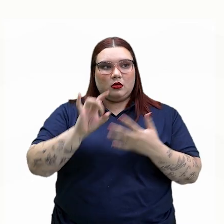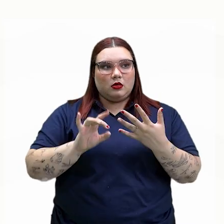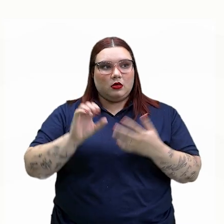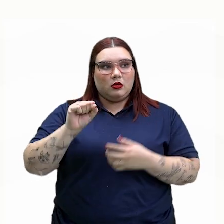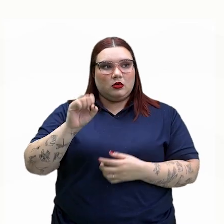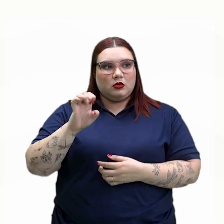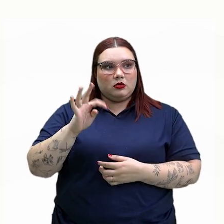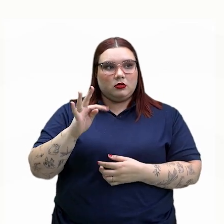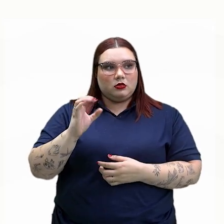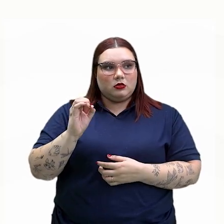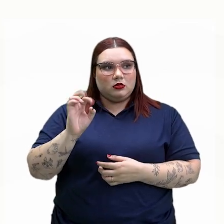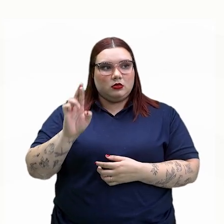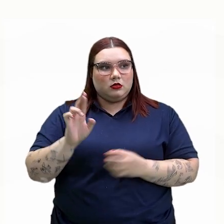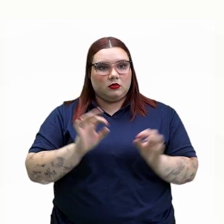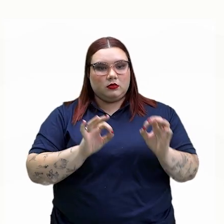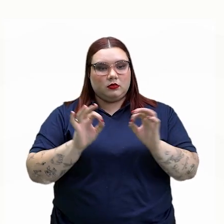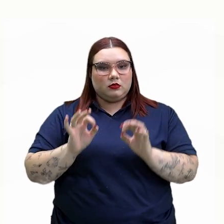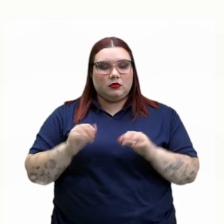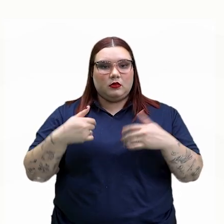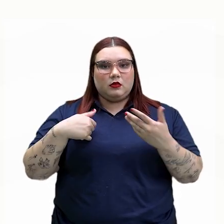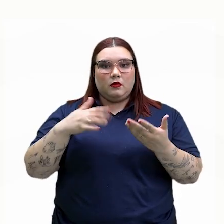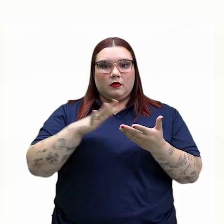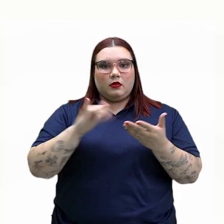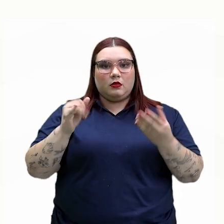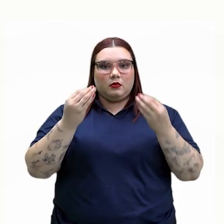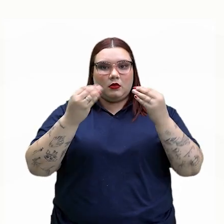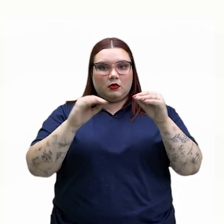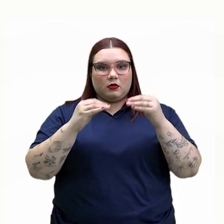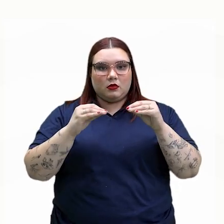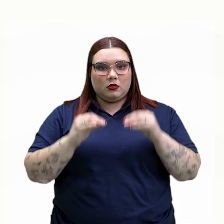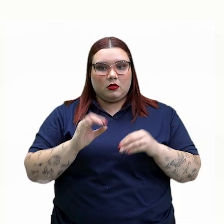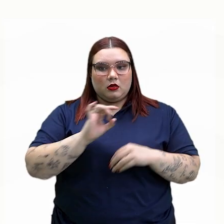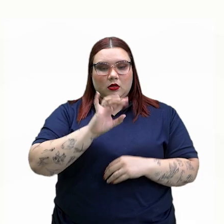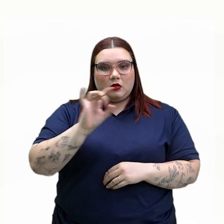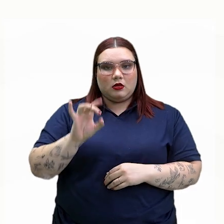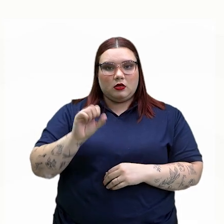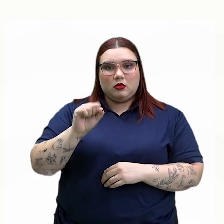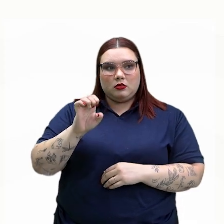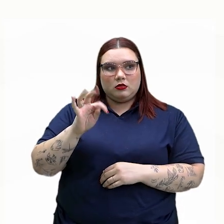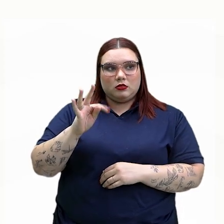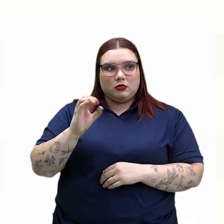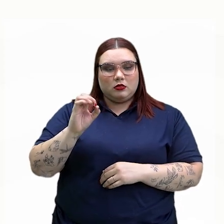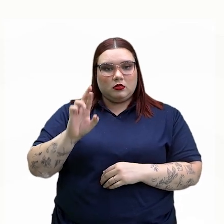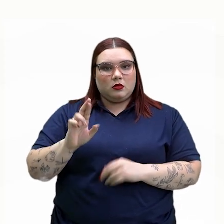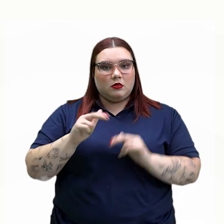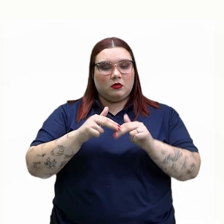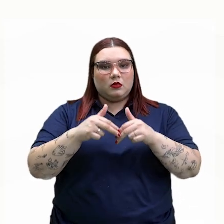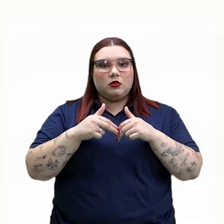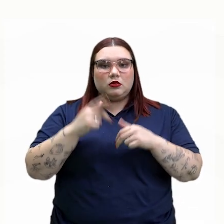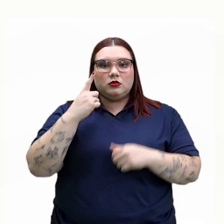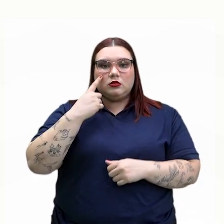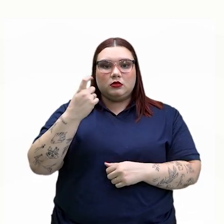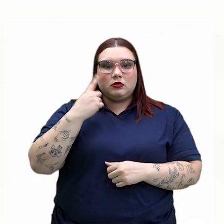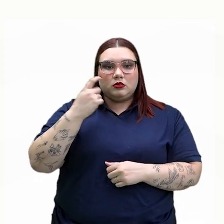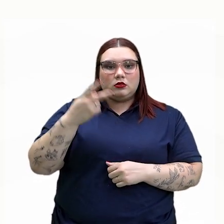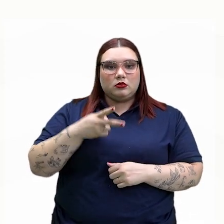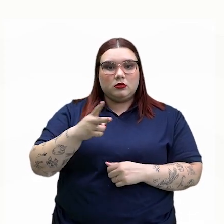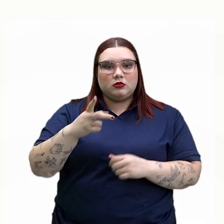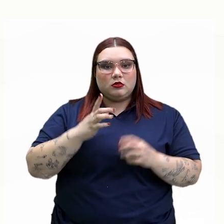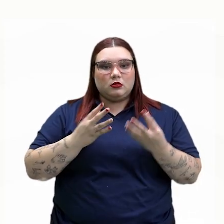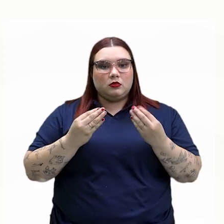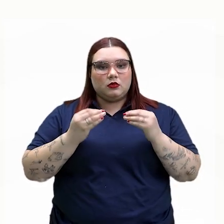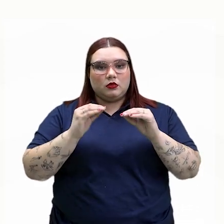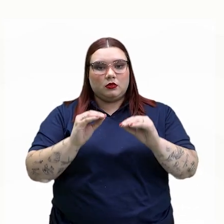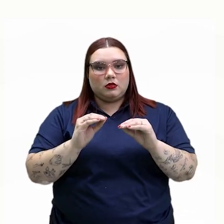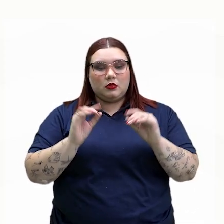setor, tá? Então, eu vou determinando o tamanho de cada setor. Por isso é interessante, sempre quando eu